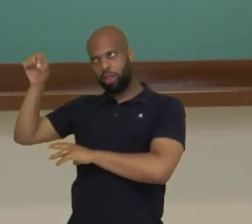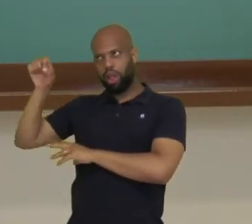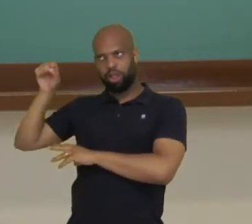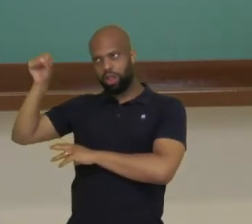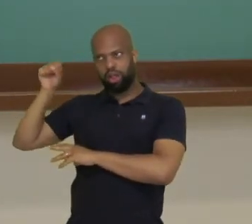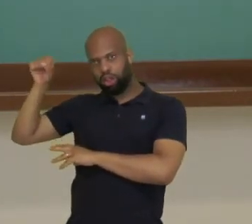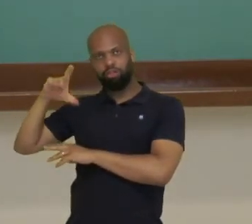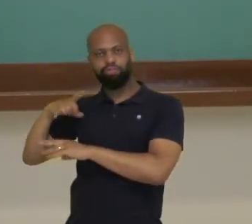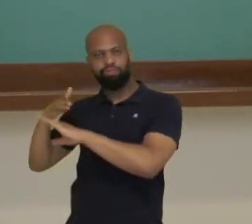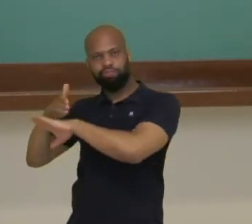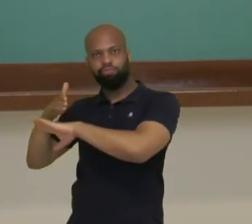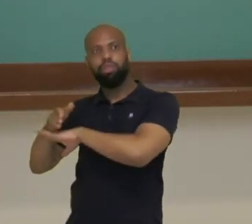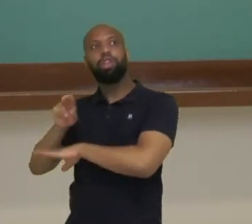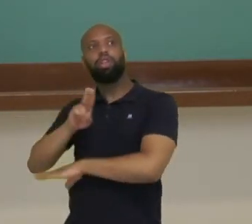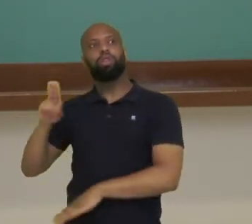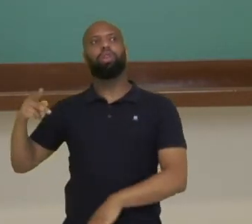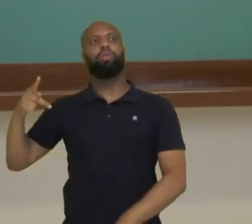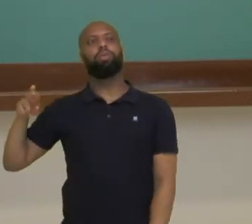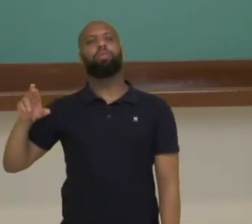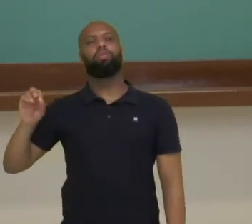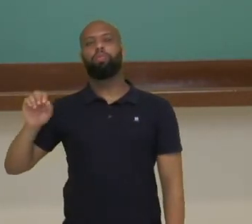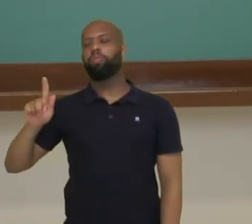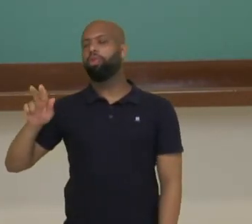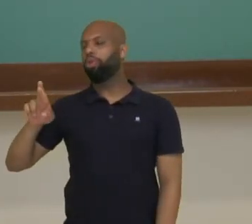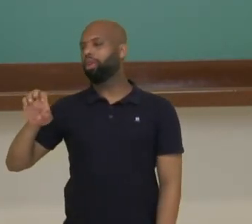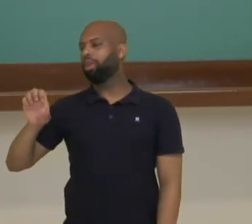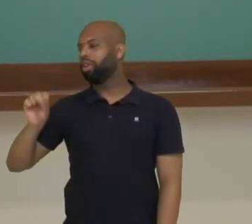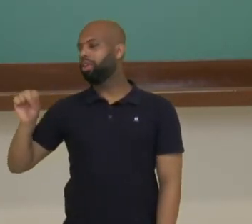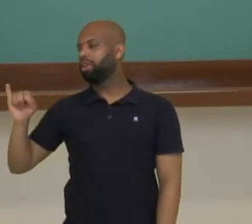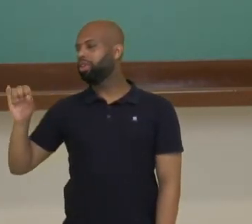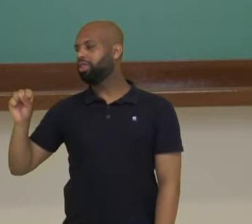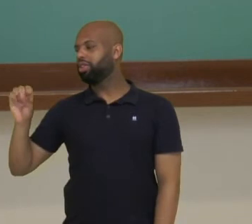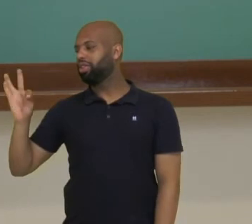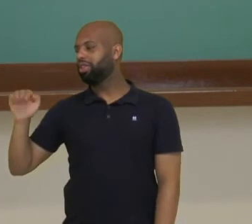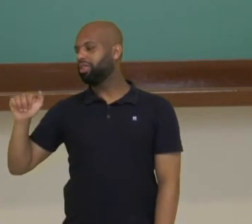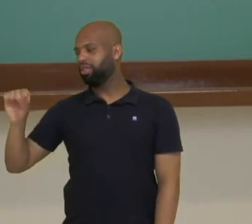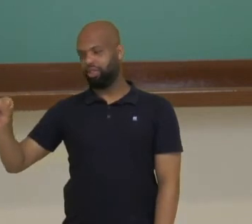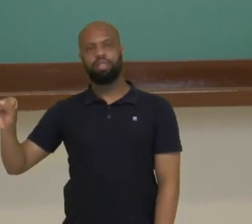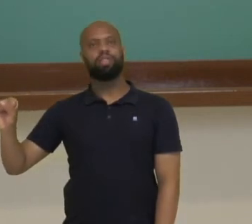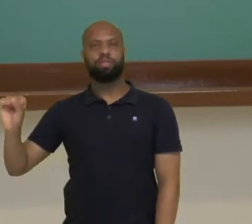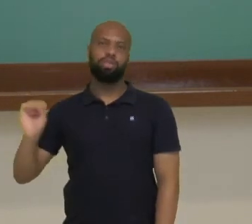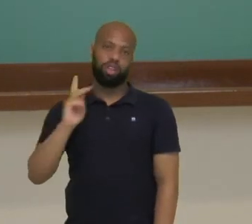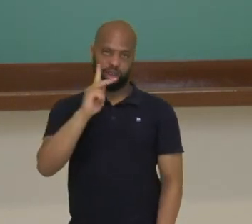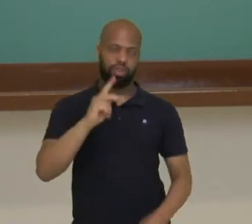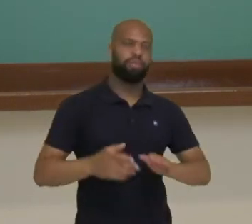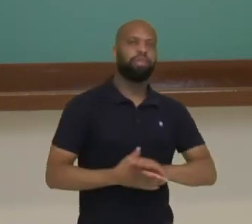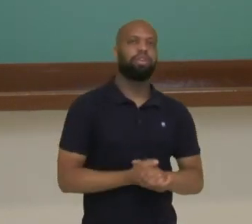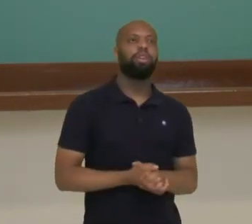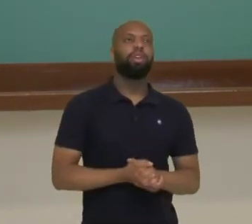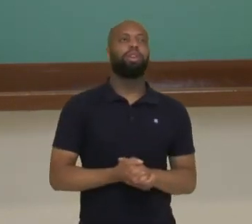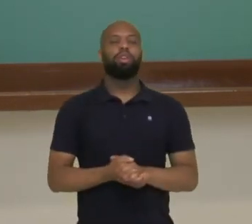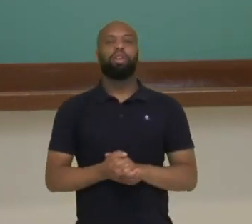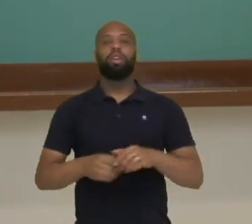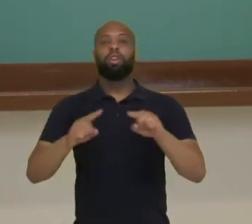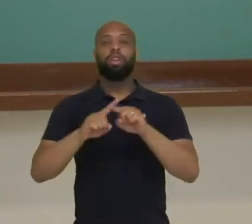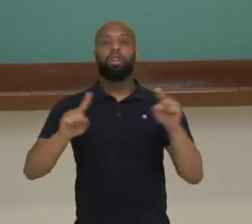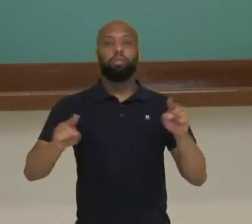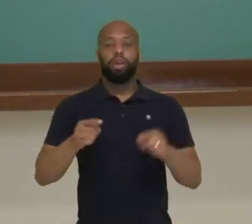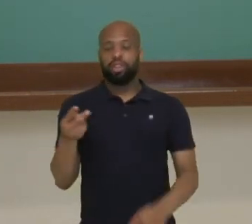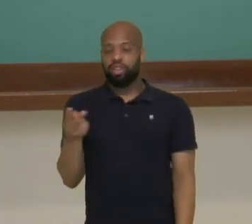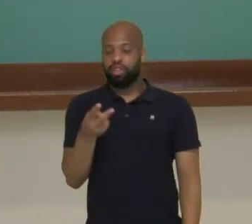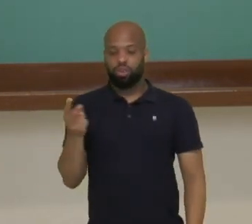fazer parte dele vão ser chamadas de progressistas. Mas, olha só, esses